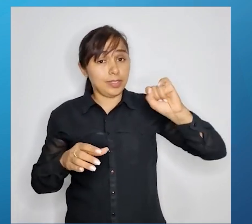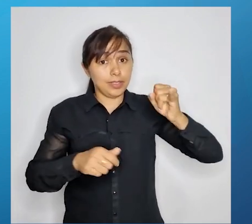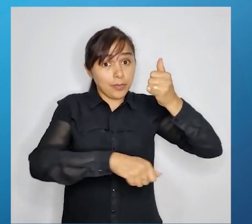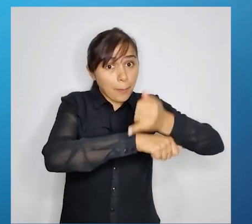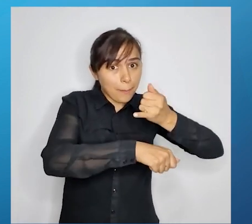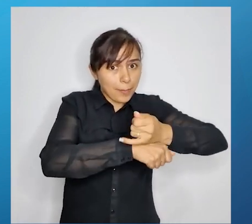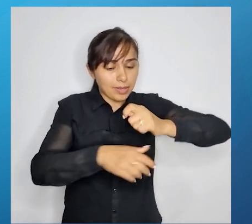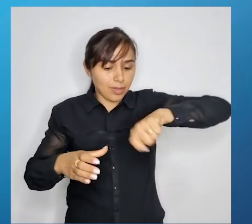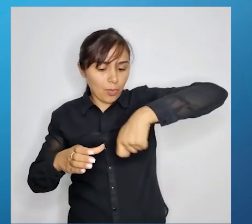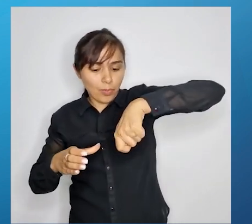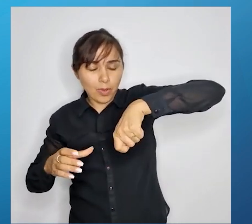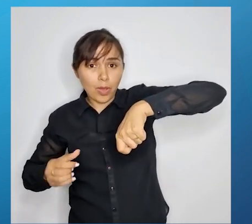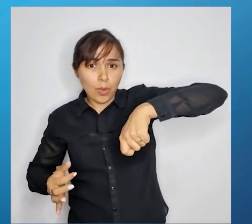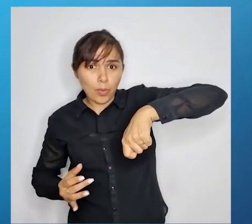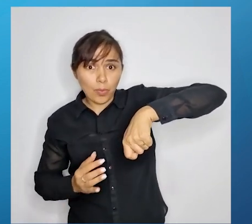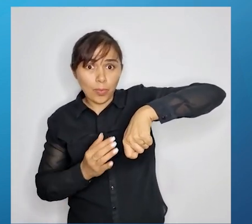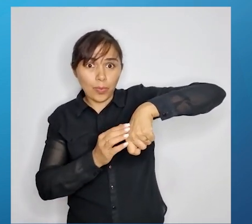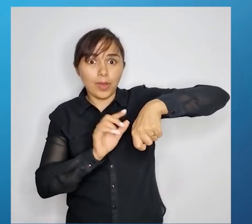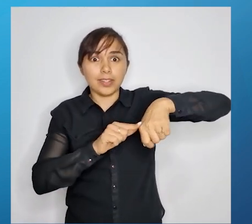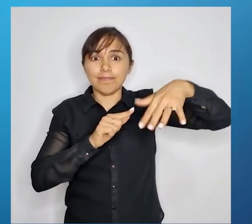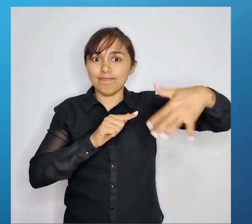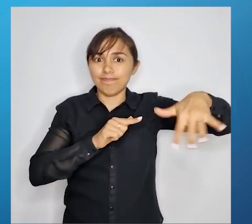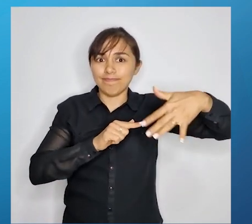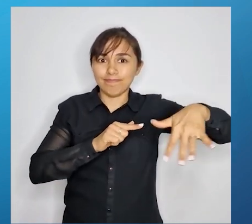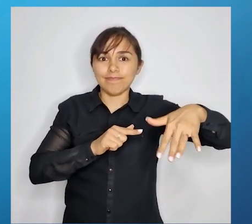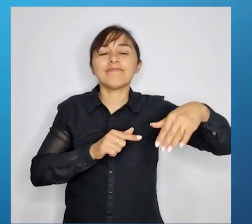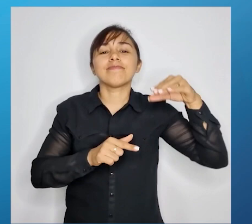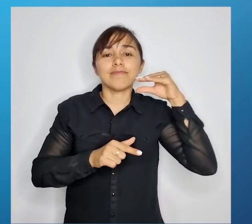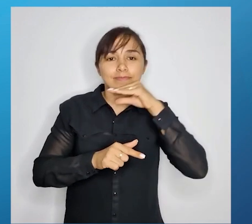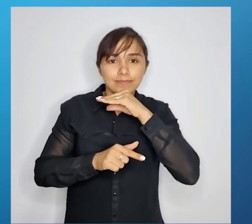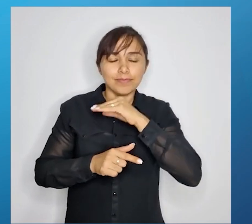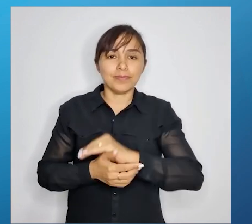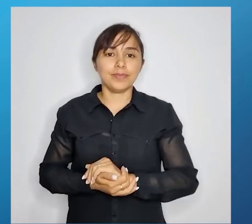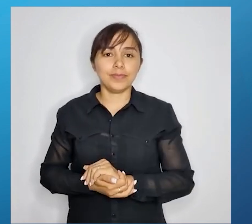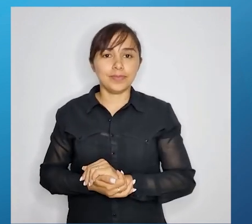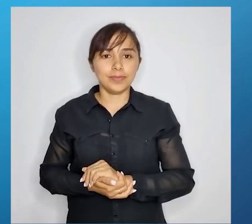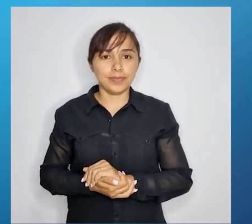acabar esquentando, vai acabar aquecendo e podendo queimar a sua mão.